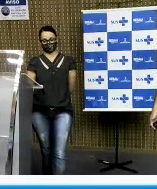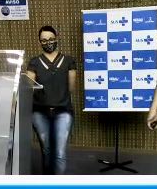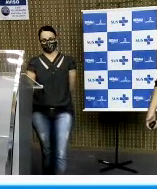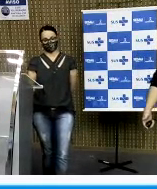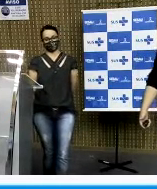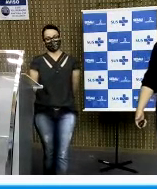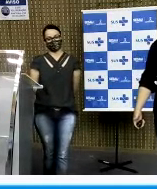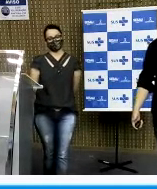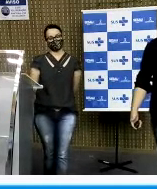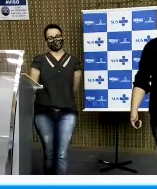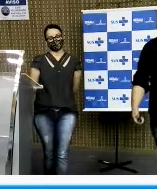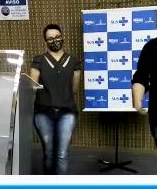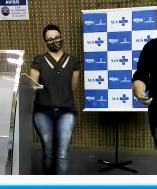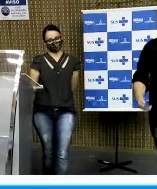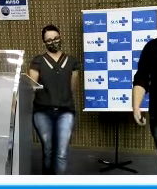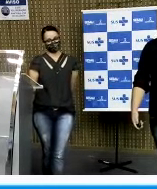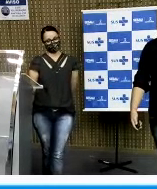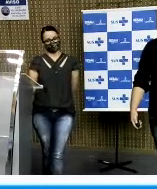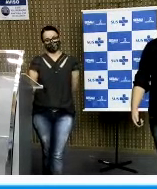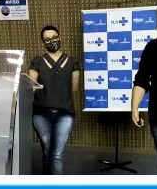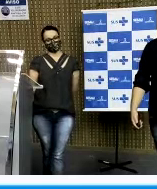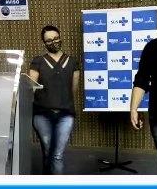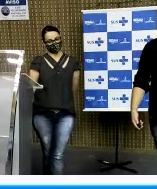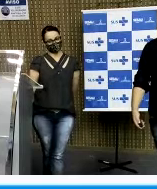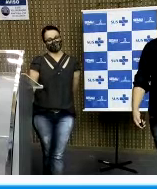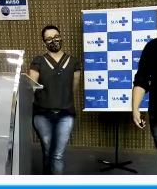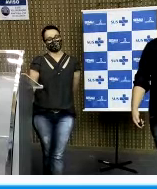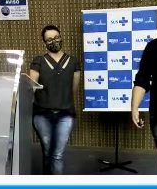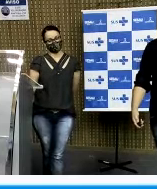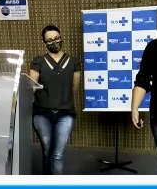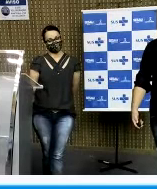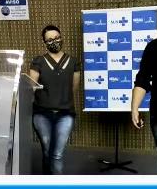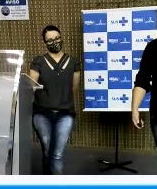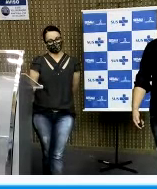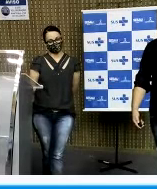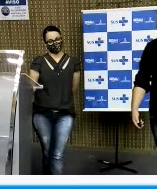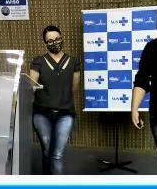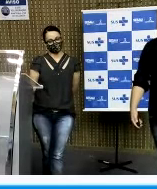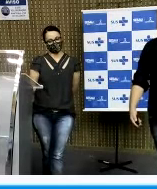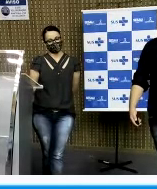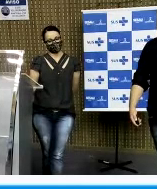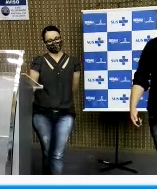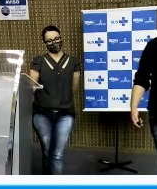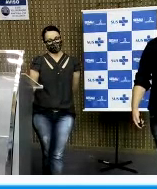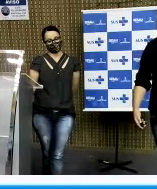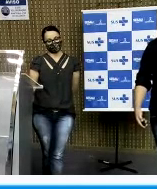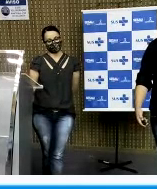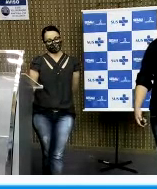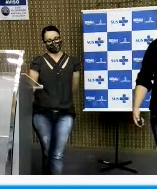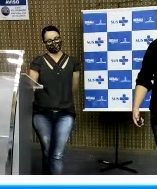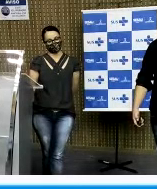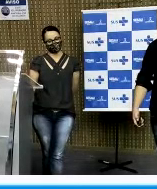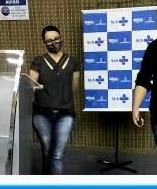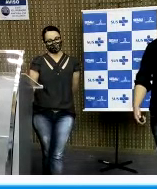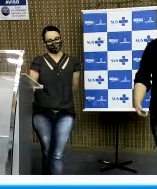com 143. Nós temos 5 médicos solicitantes, uma médica reguladora e o coordenador gerente